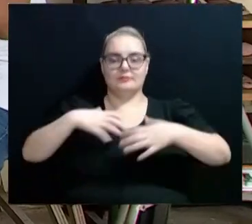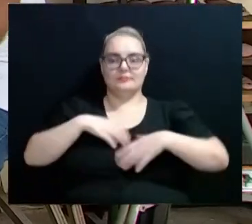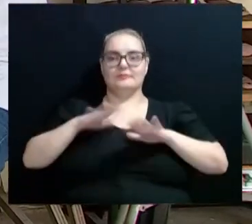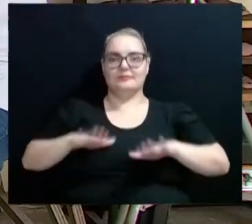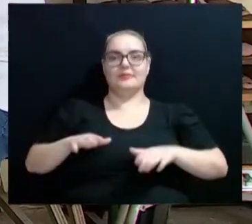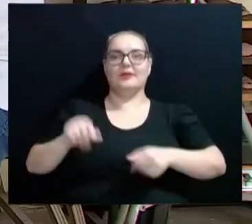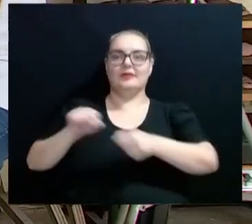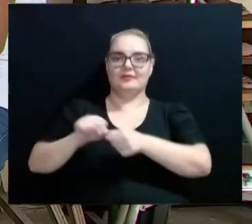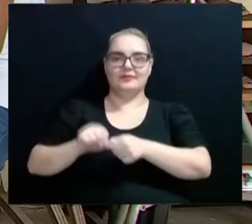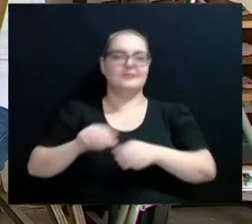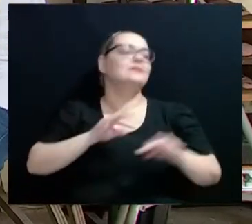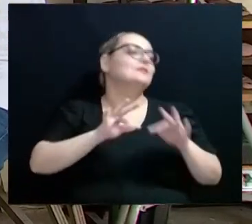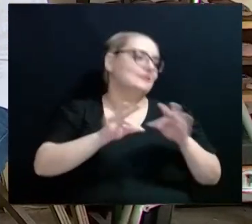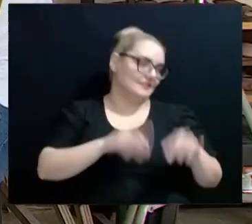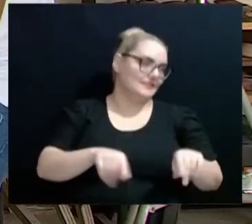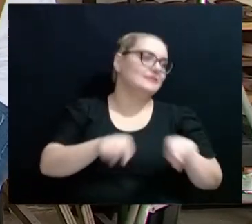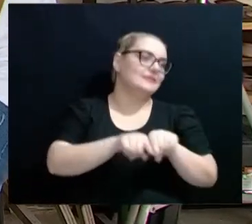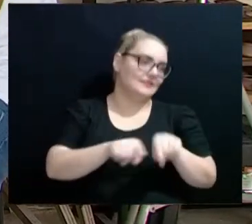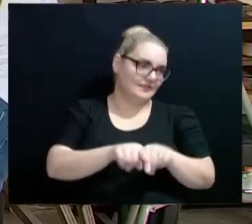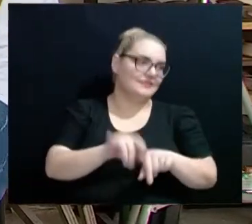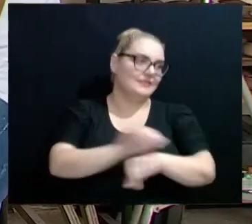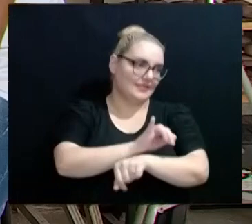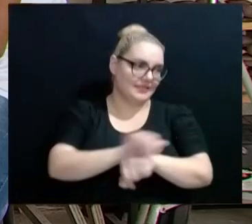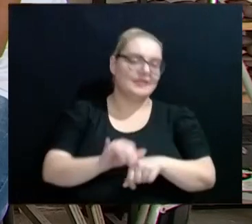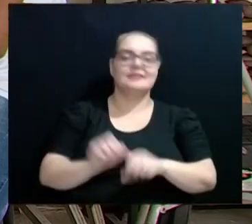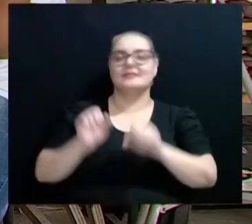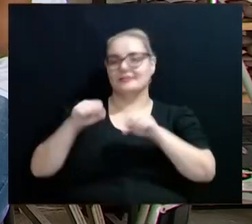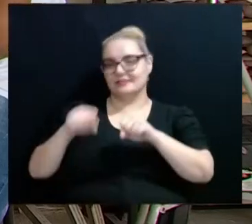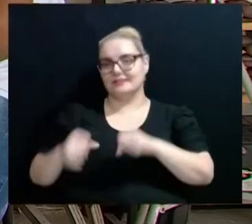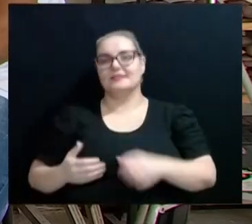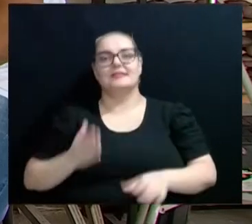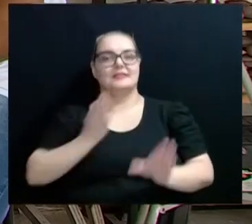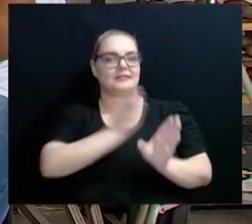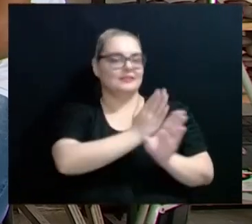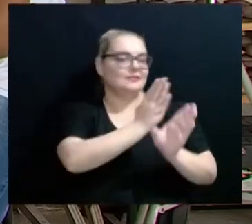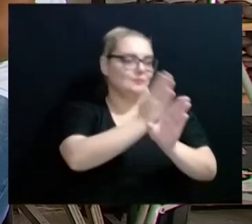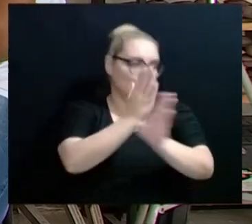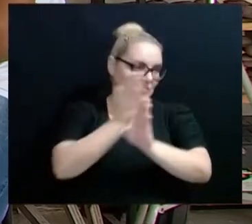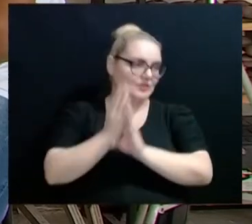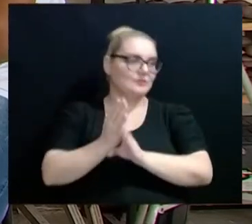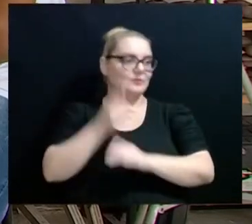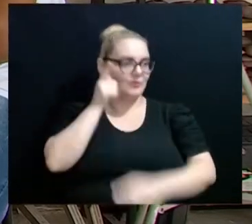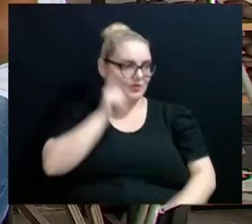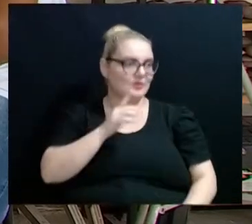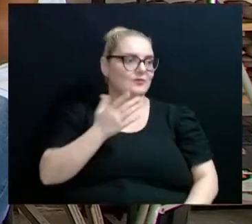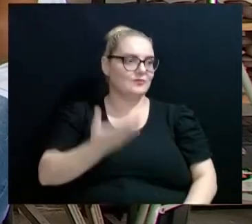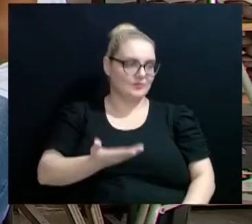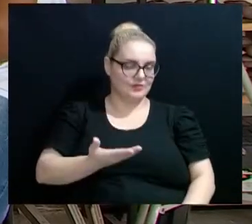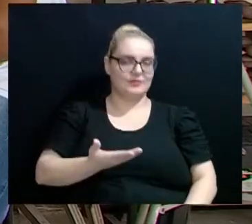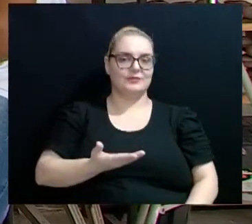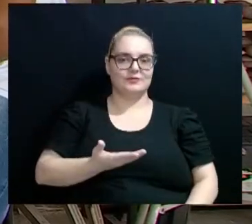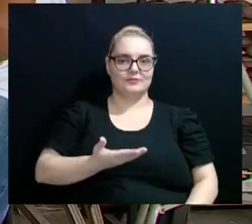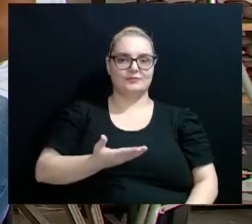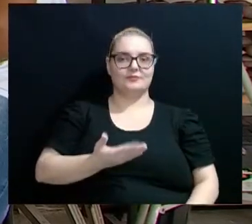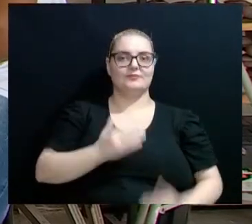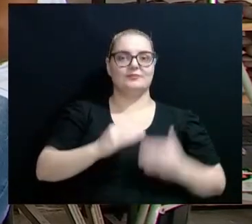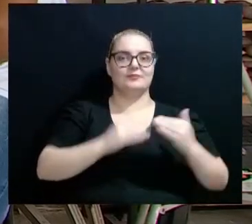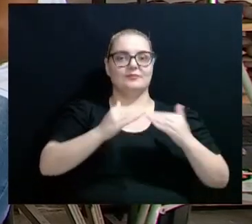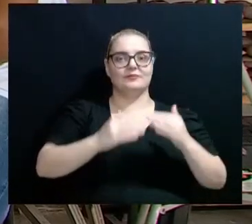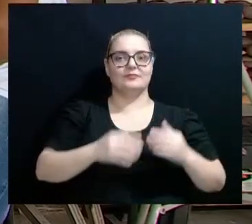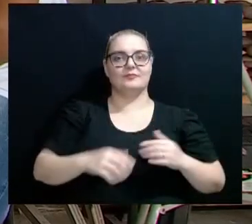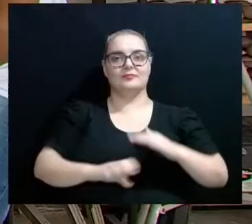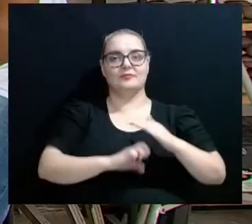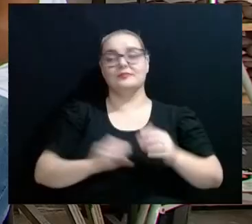pouco regulou, vou fazer. São técnicas também, né? E meios que cada um vai encontrando para conseguir